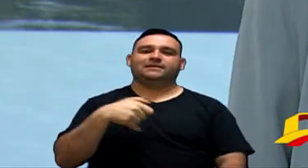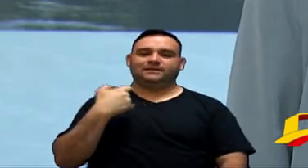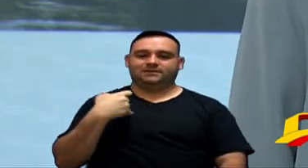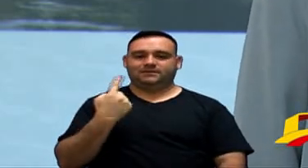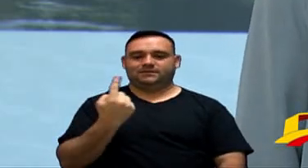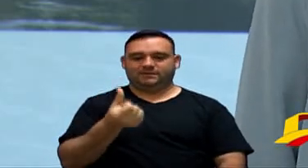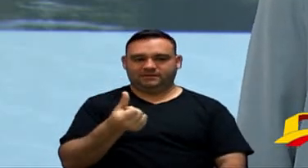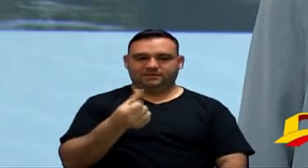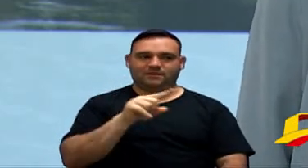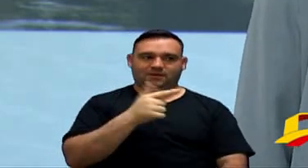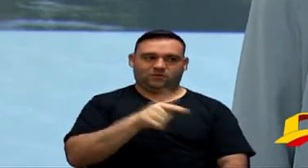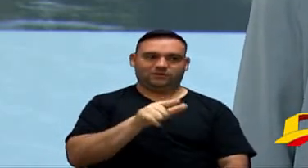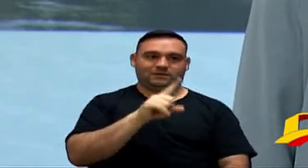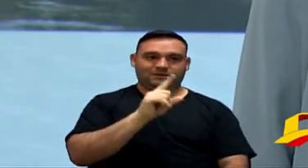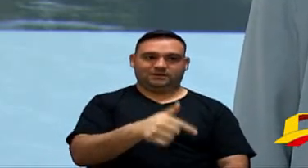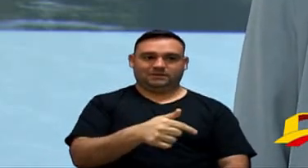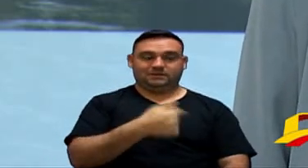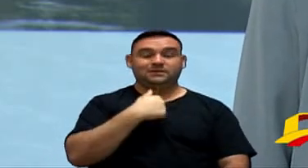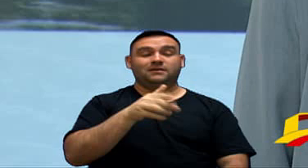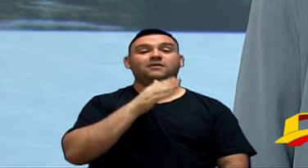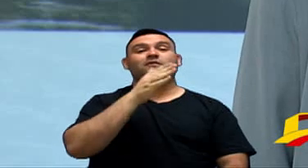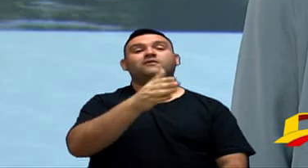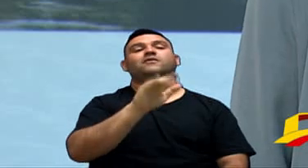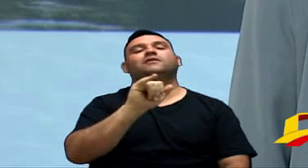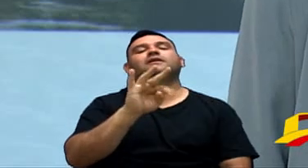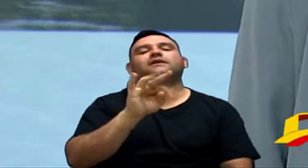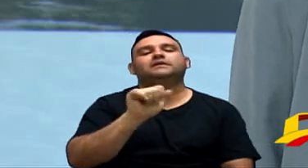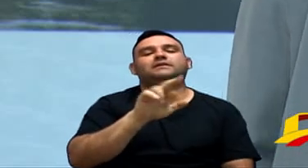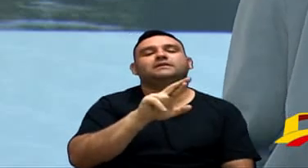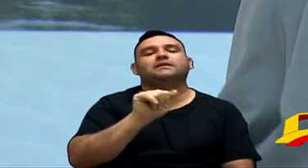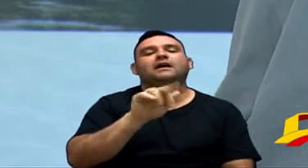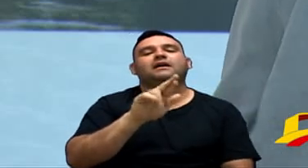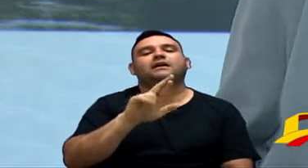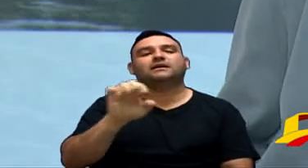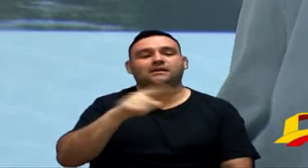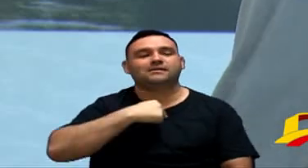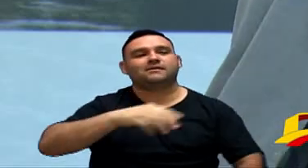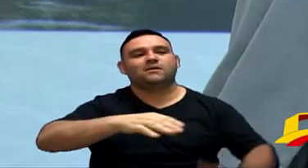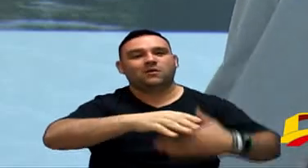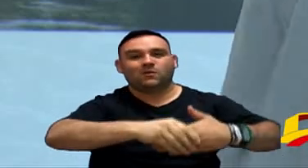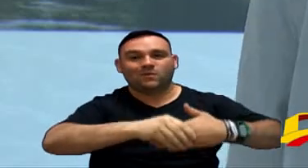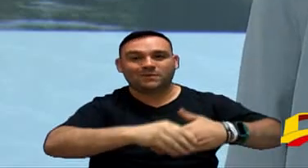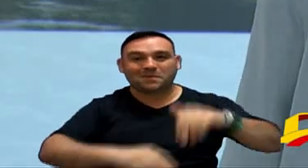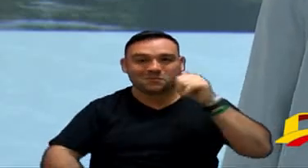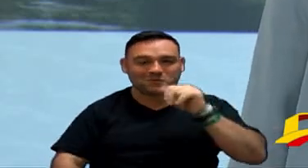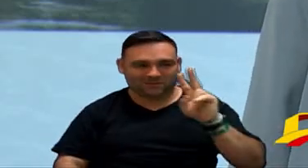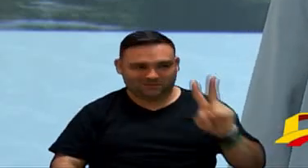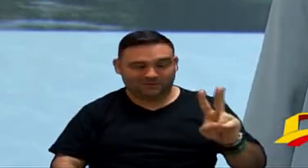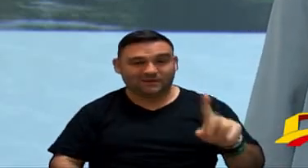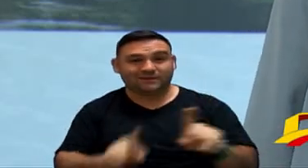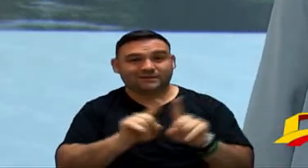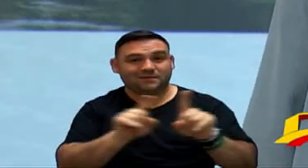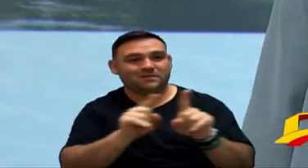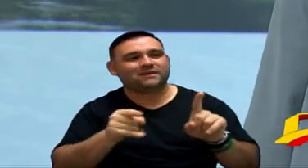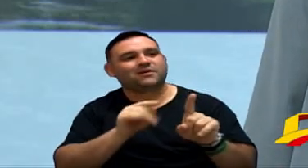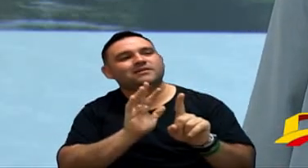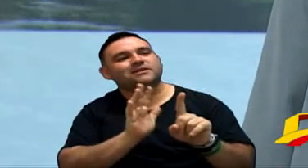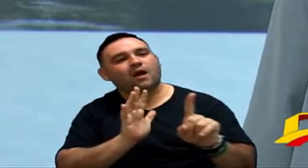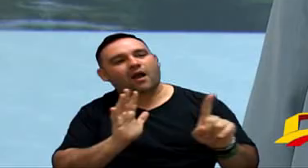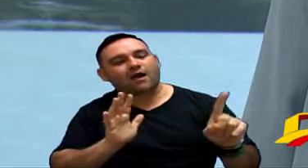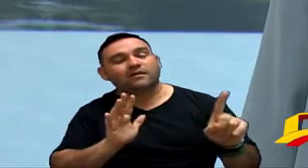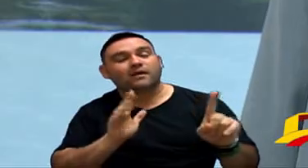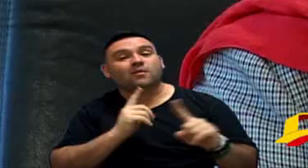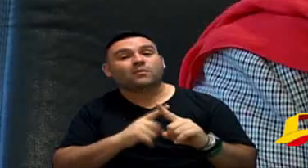17 anos estive lá em Itararé para cumprimentá-las e também é Nos despedir até